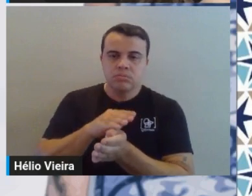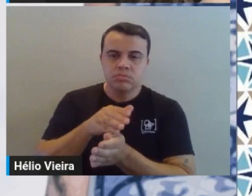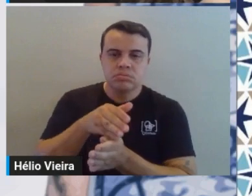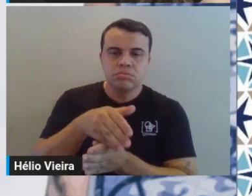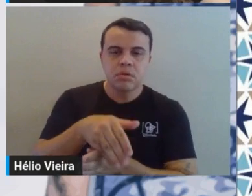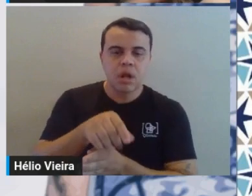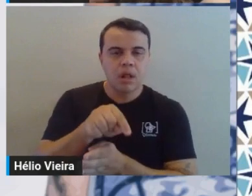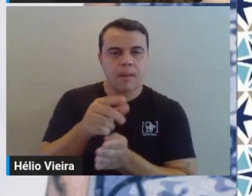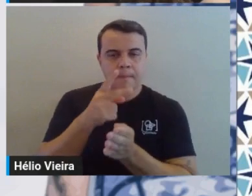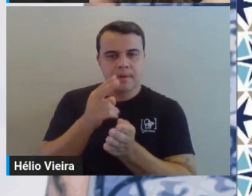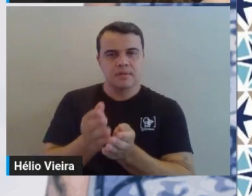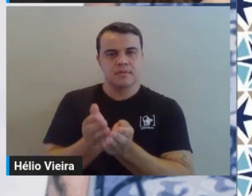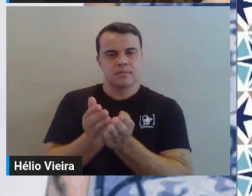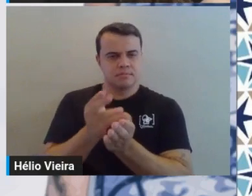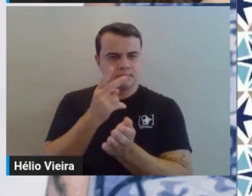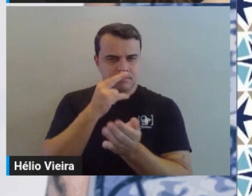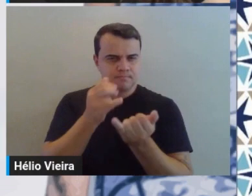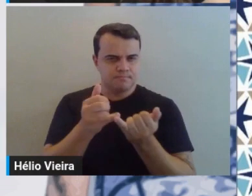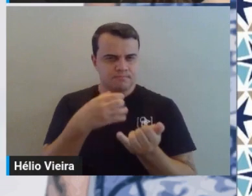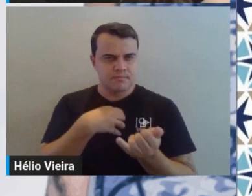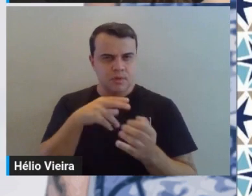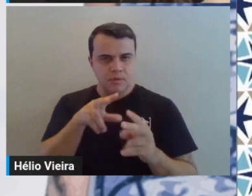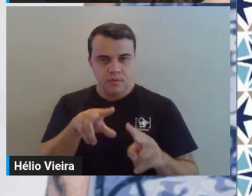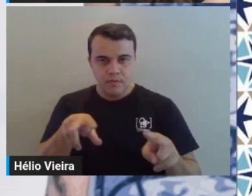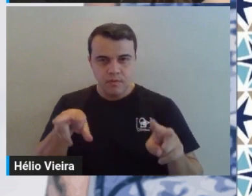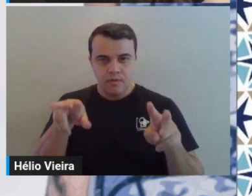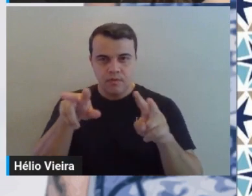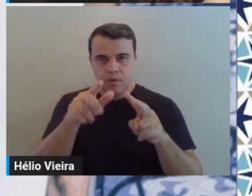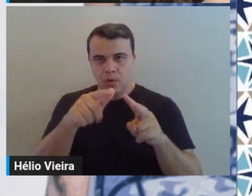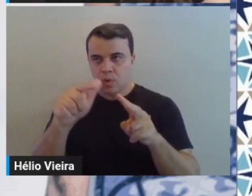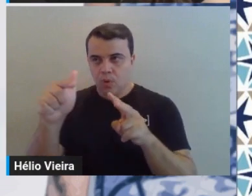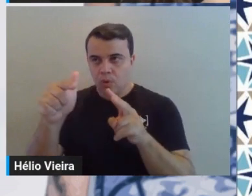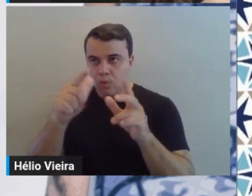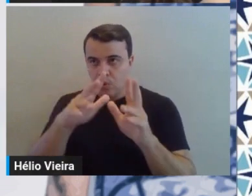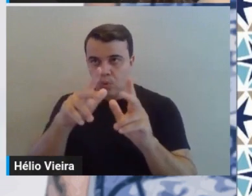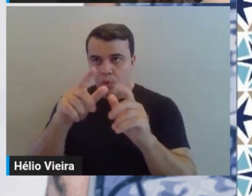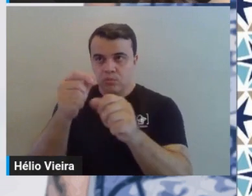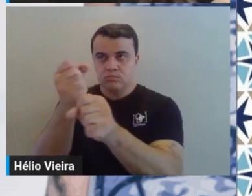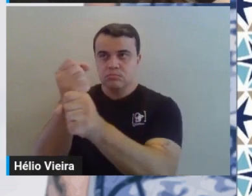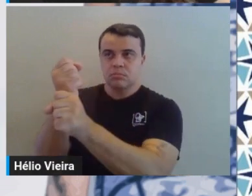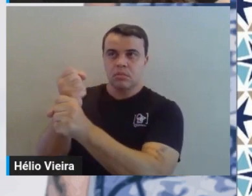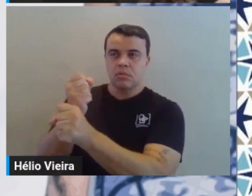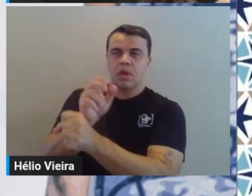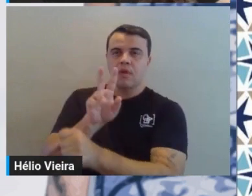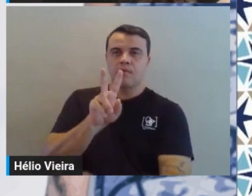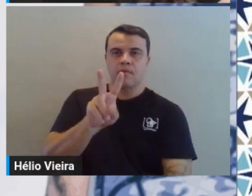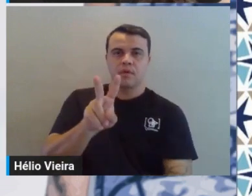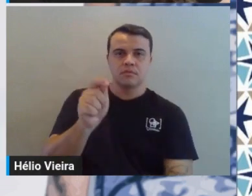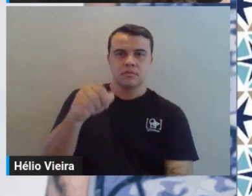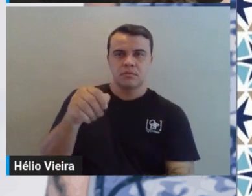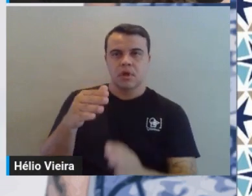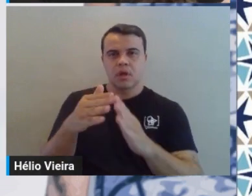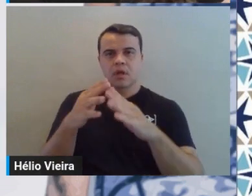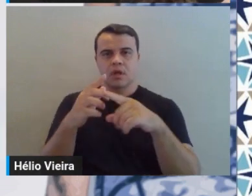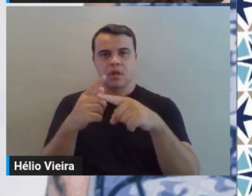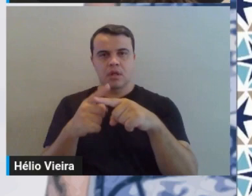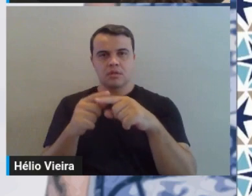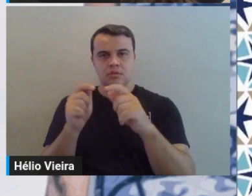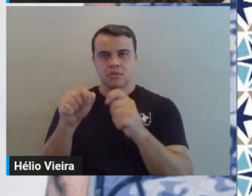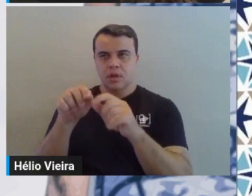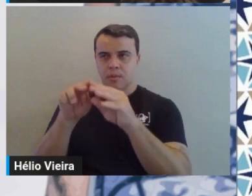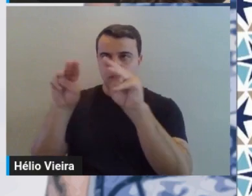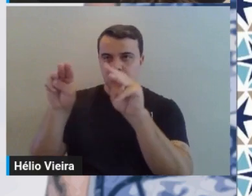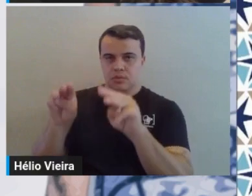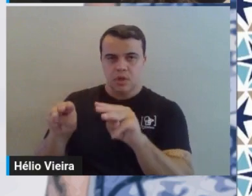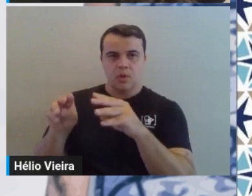é onde você consegue observar os outros equipamentos também. Então, de lá dá para ver a igrejinha, o